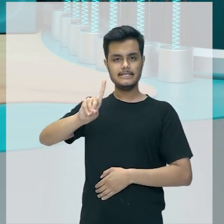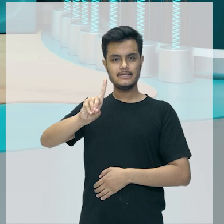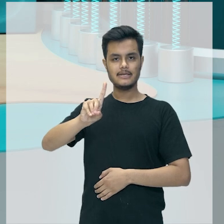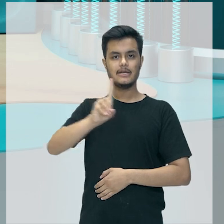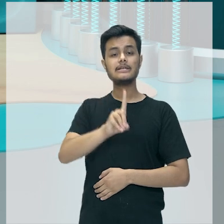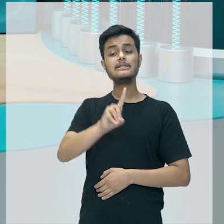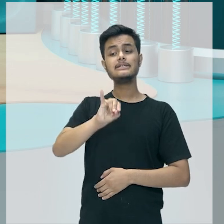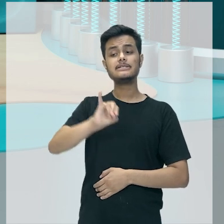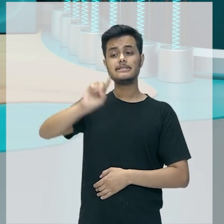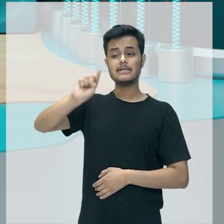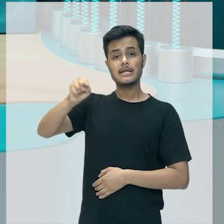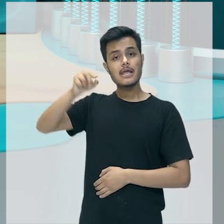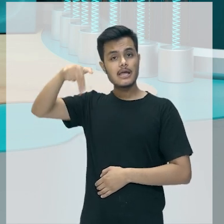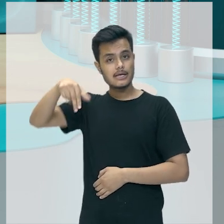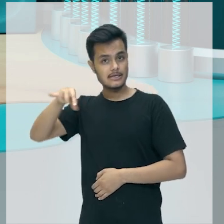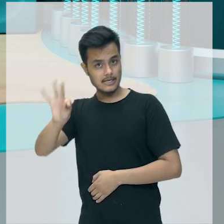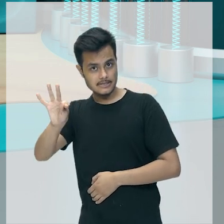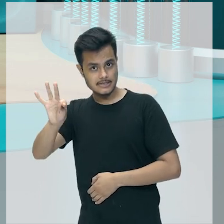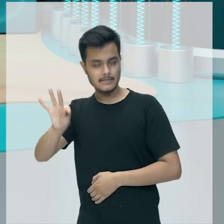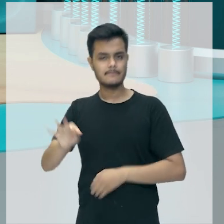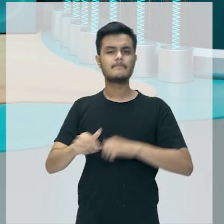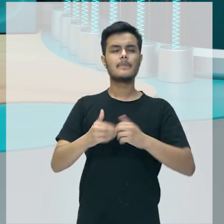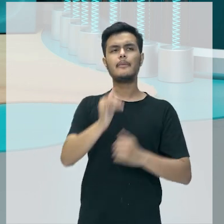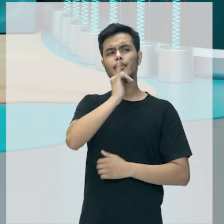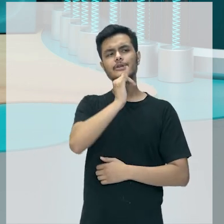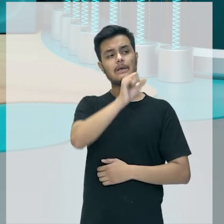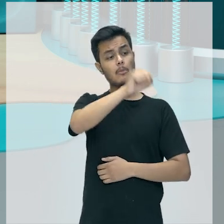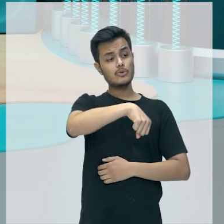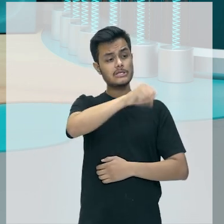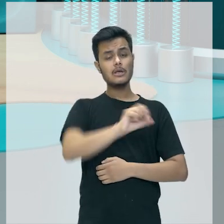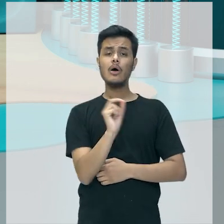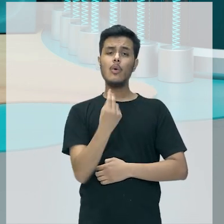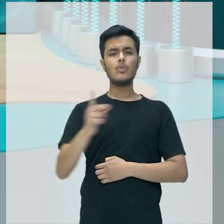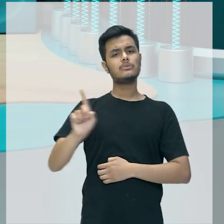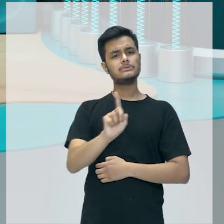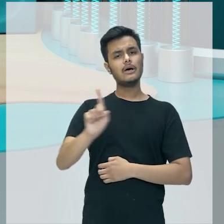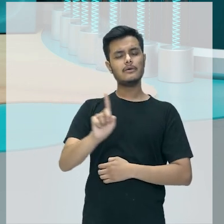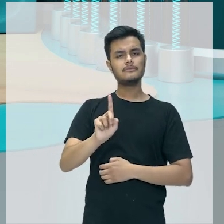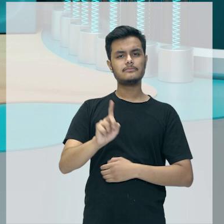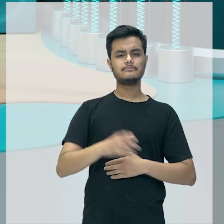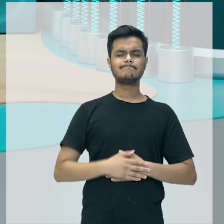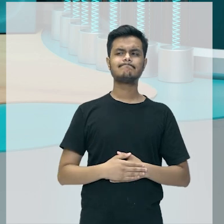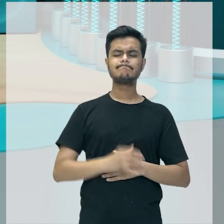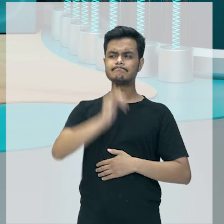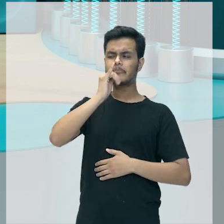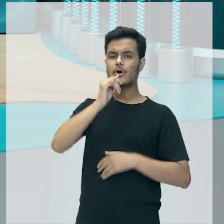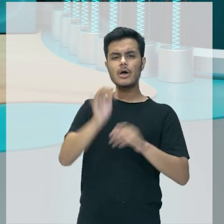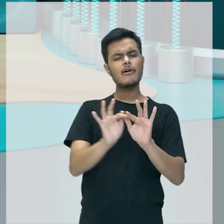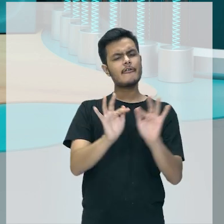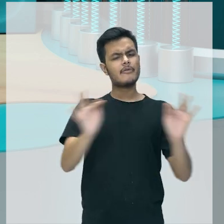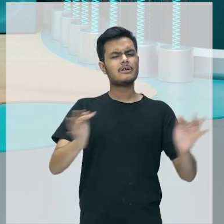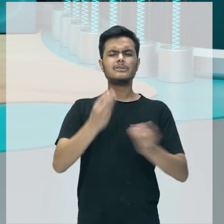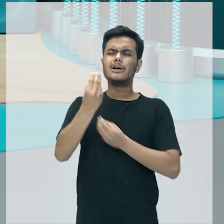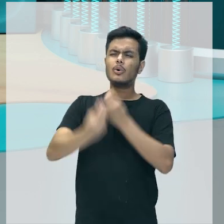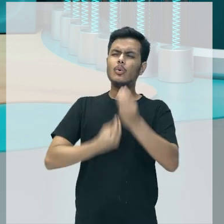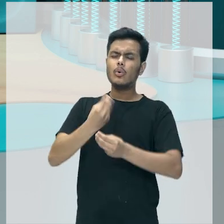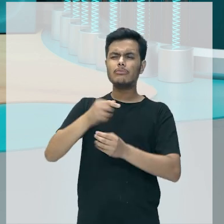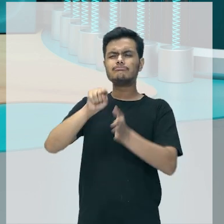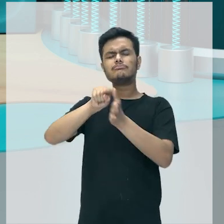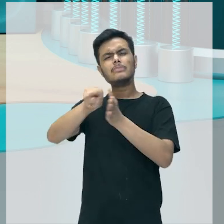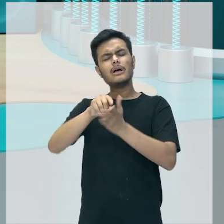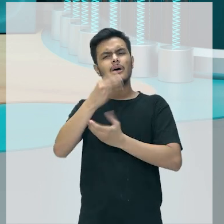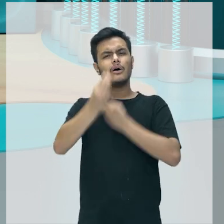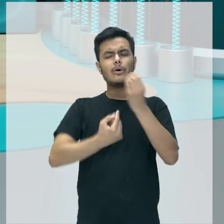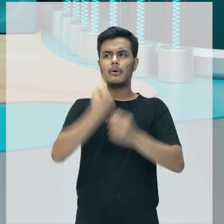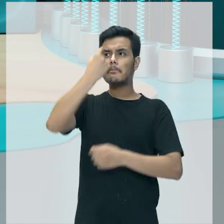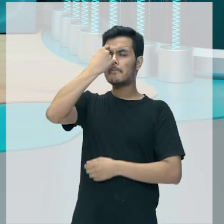como responder com sim ou não, porque eu perguntei o quê? Ele discutiu a maneira de como construir